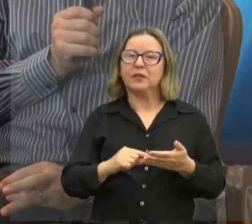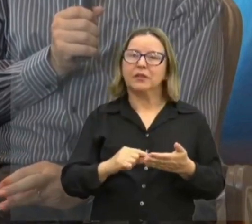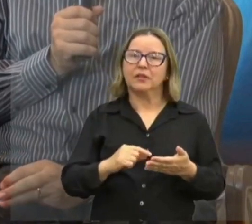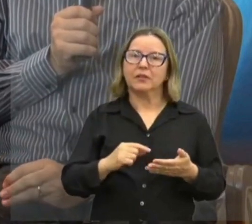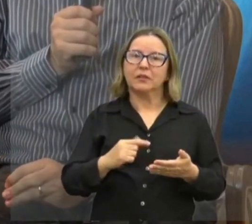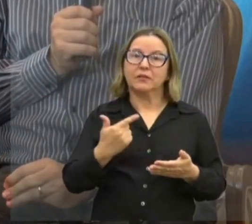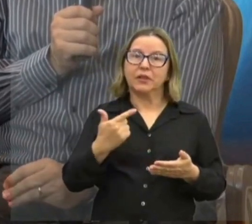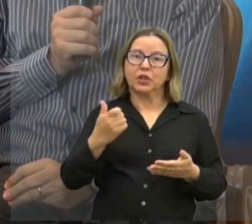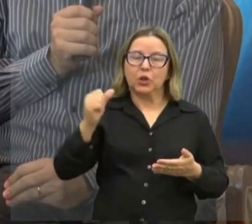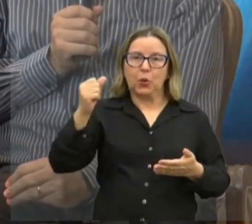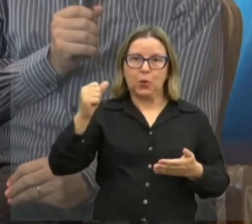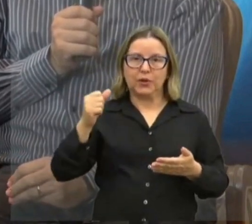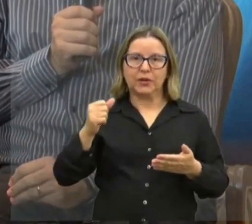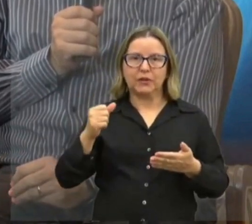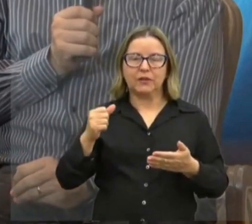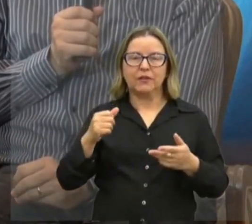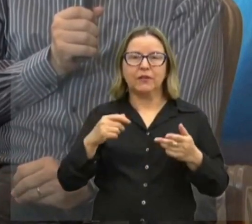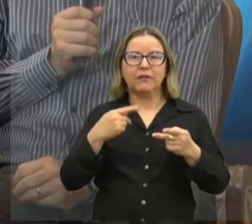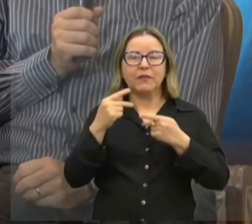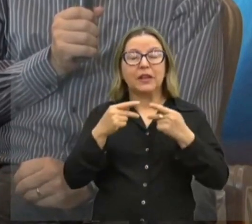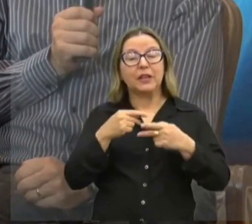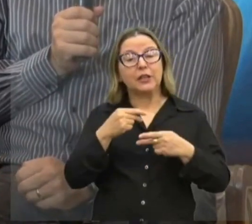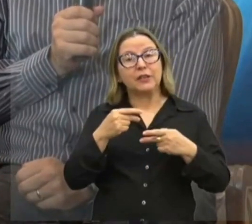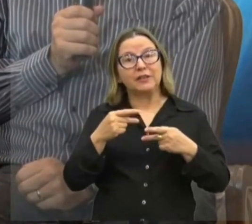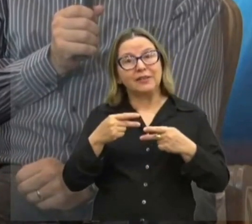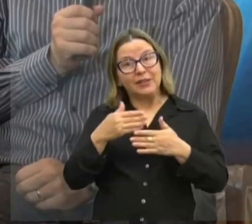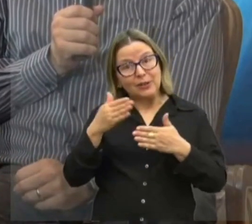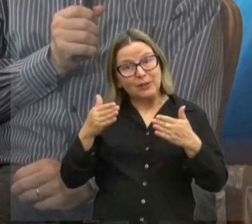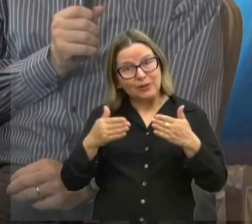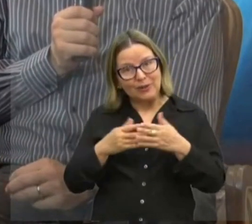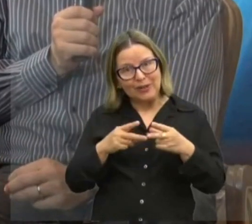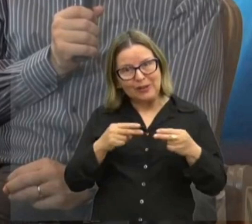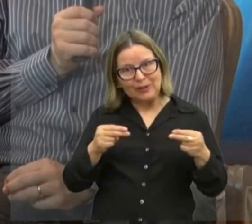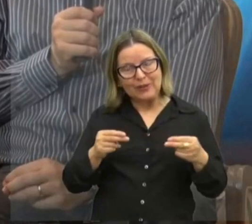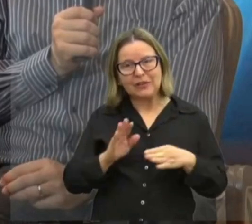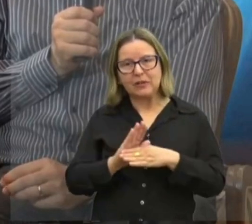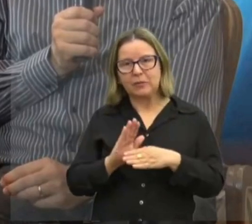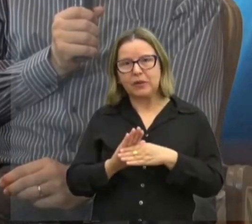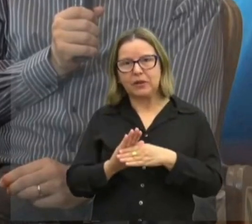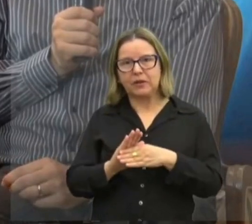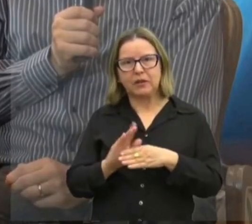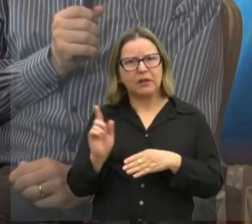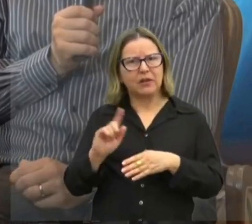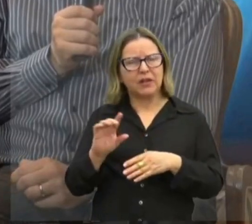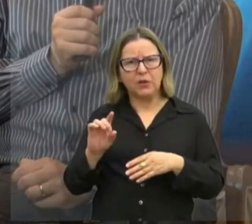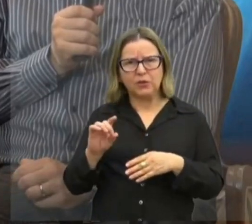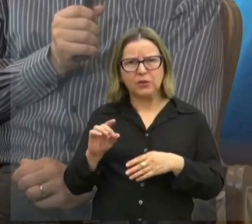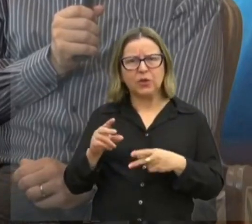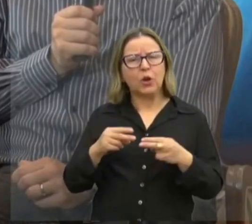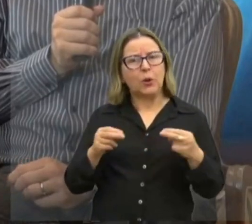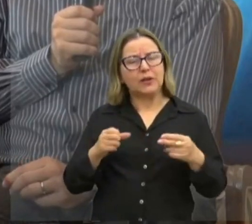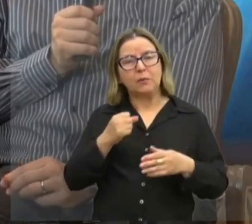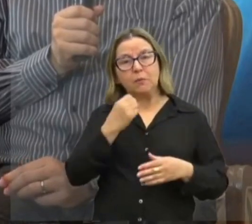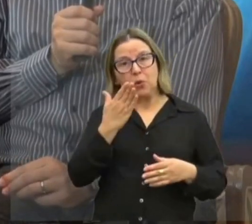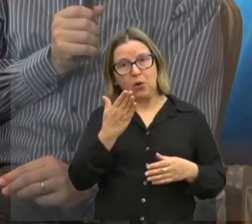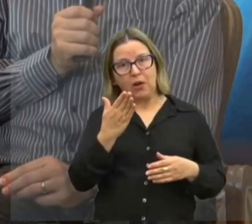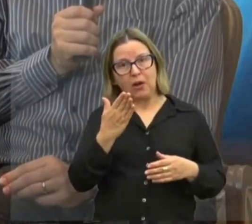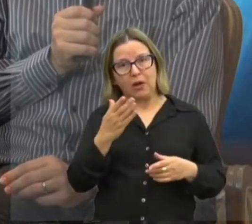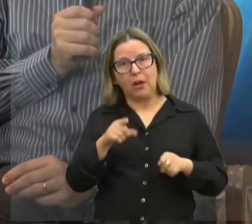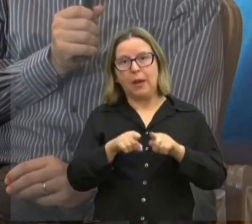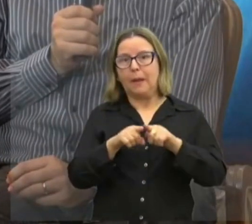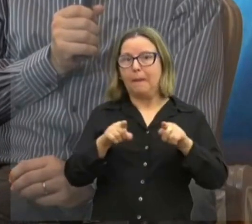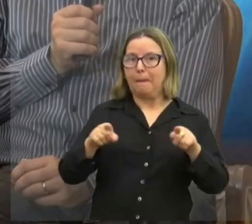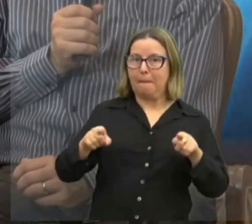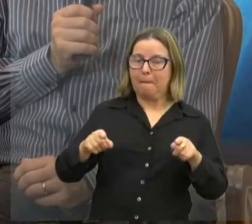não são todas as coisas somente boas pelo seu ponto de vista, mas são aquelas que você acha que são ruins